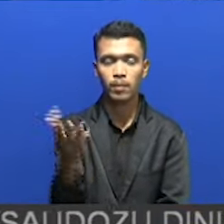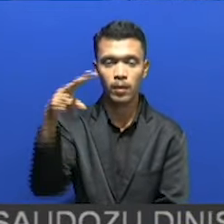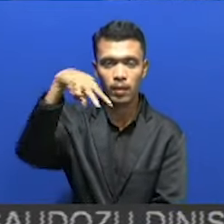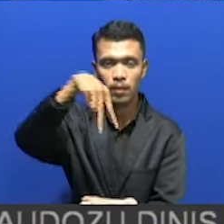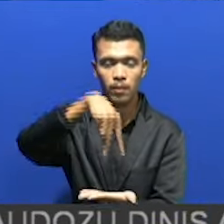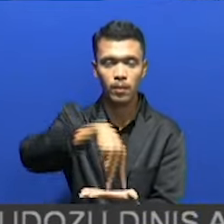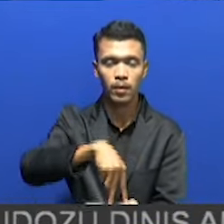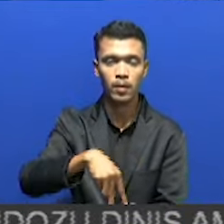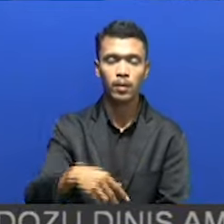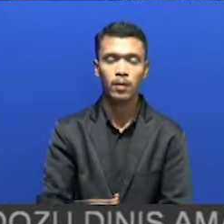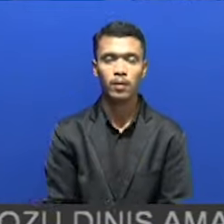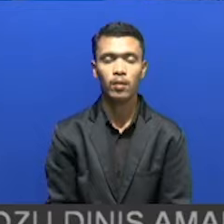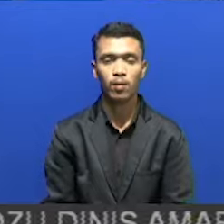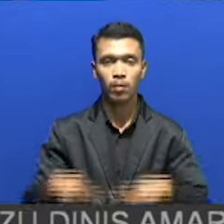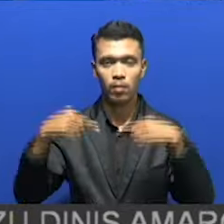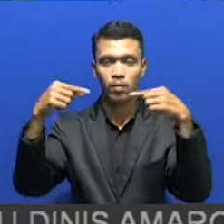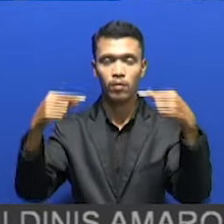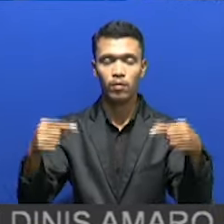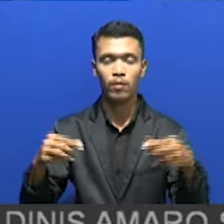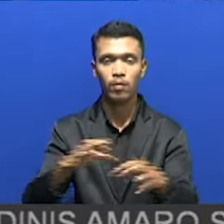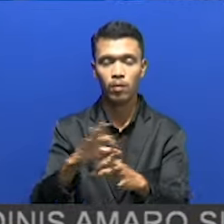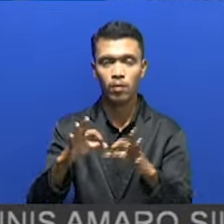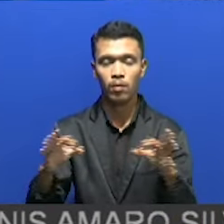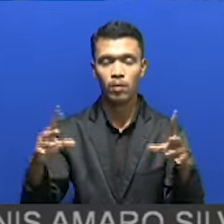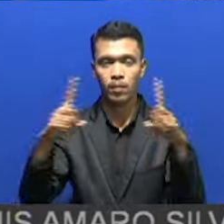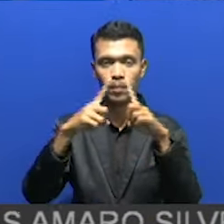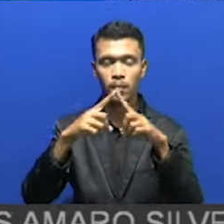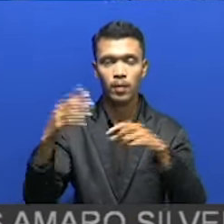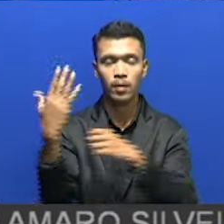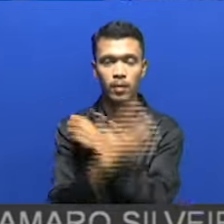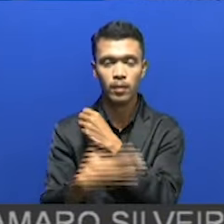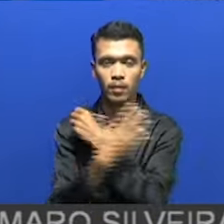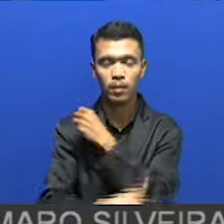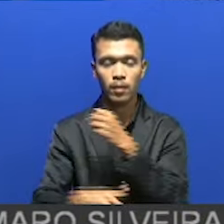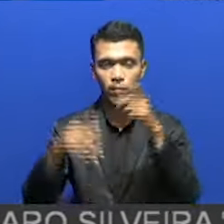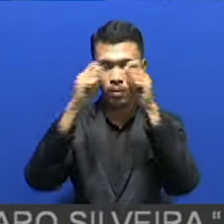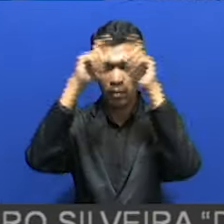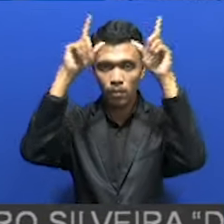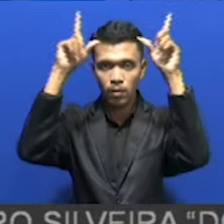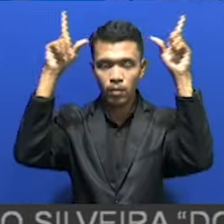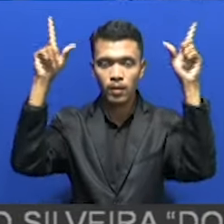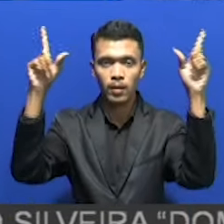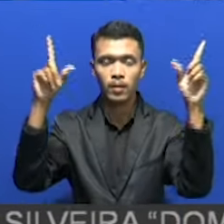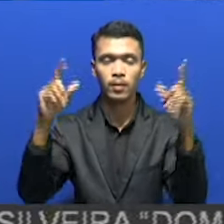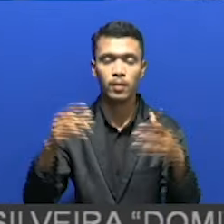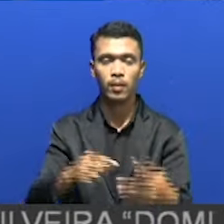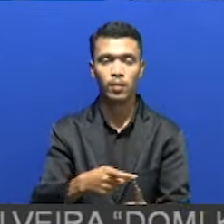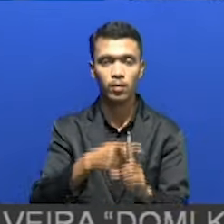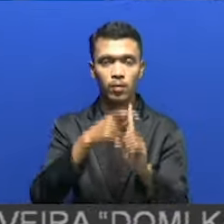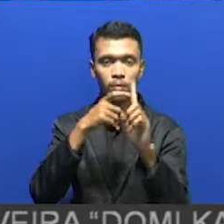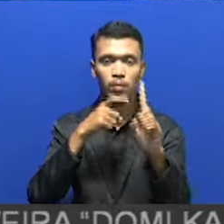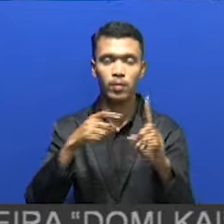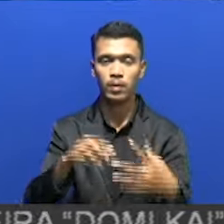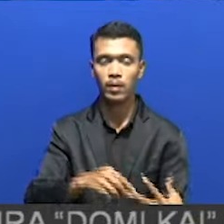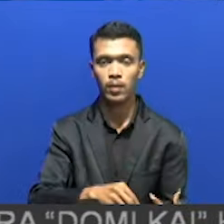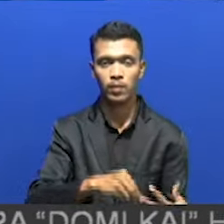sentido tomar o de for honra no glória, baita o soberano República Democrática Timor-Leste, lhe use canal especial